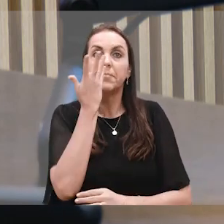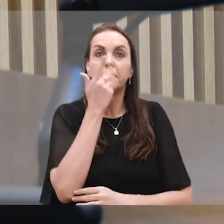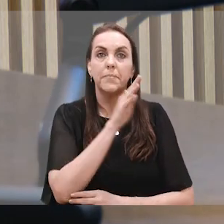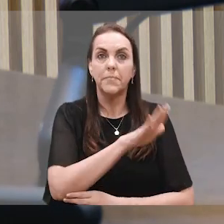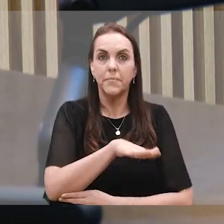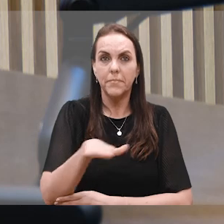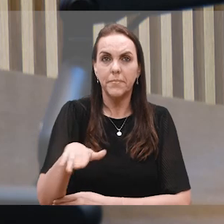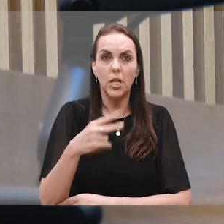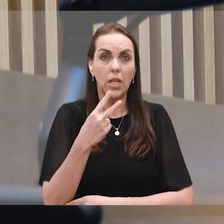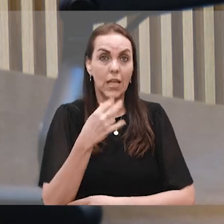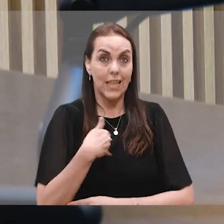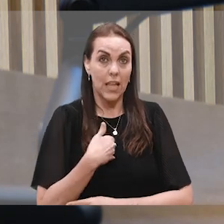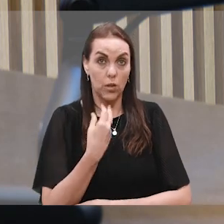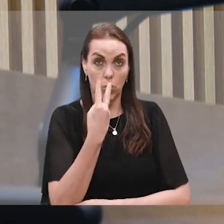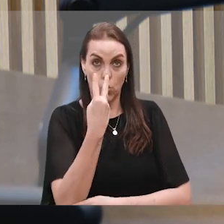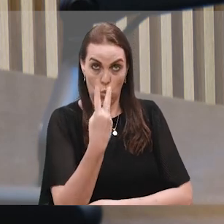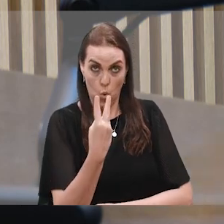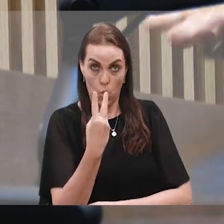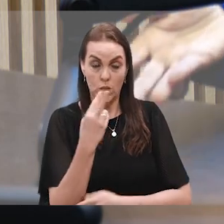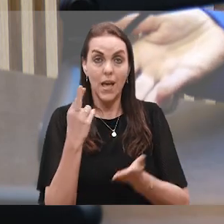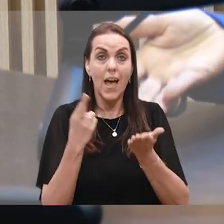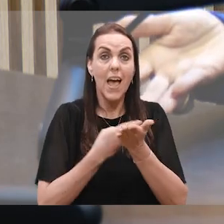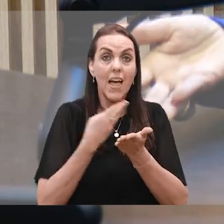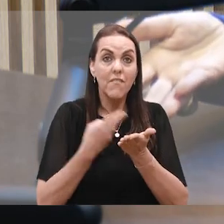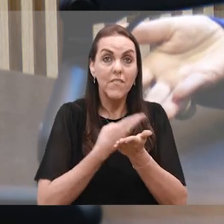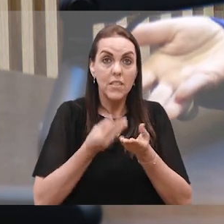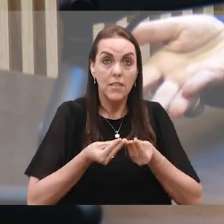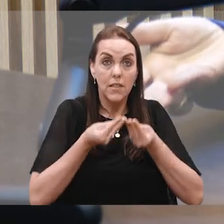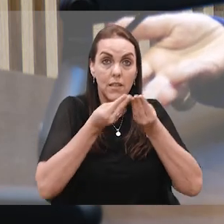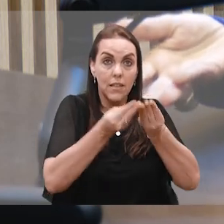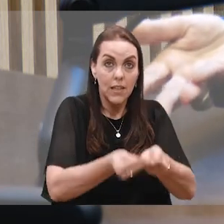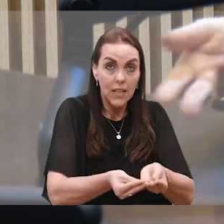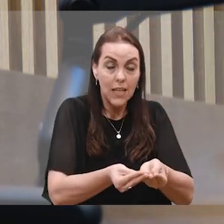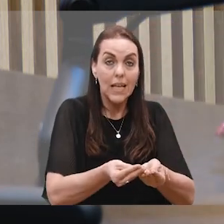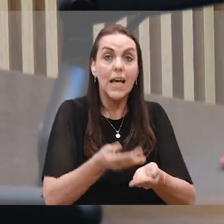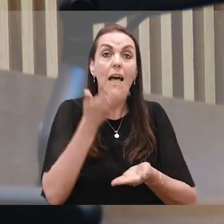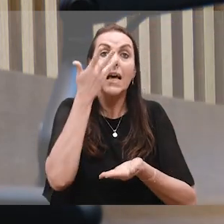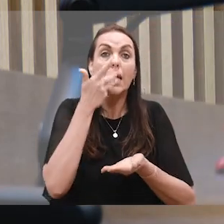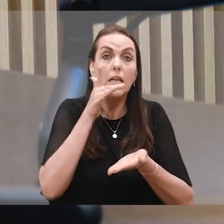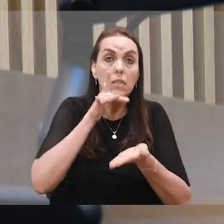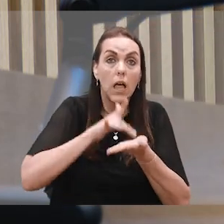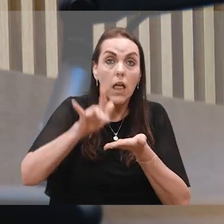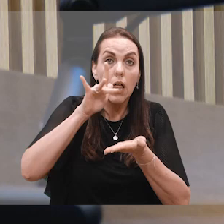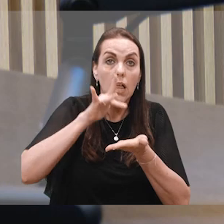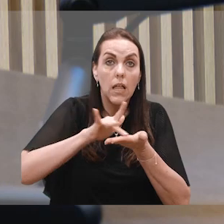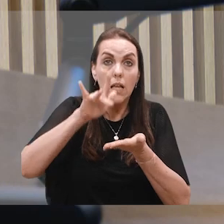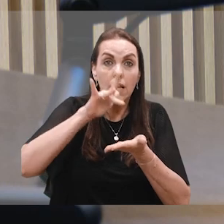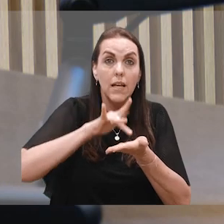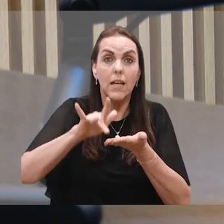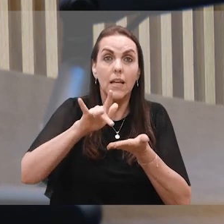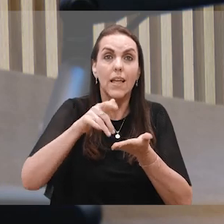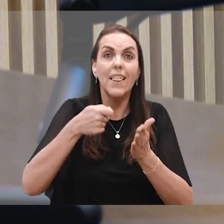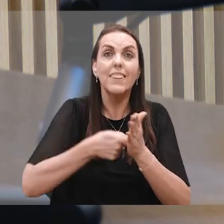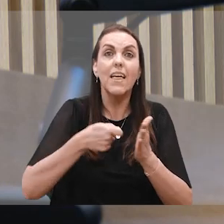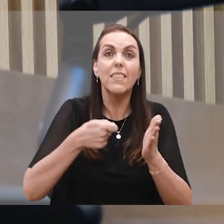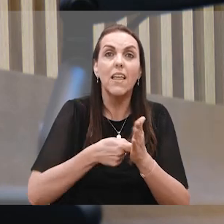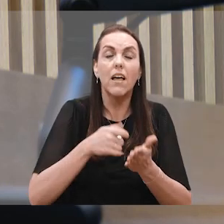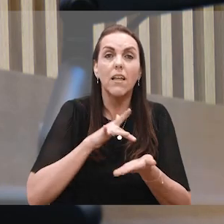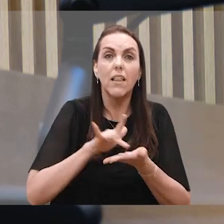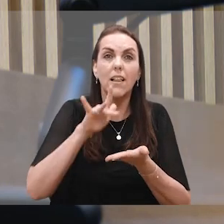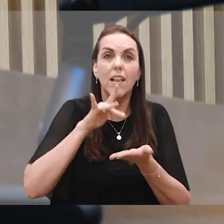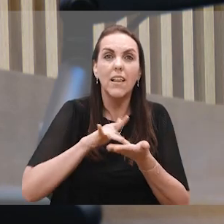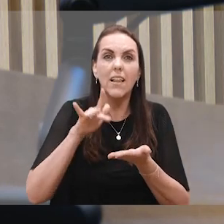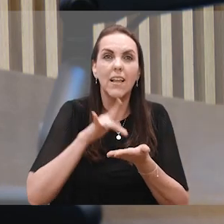que as crianças de 2 anos deram revista para as crianças, elas faziam assim para passar